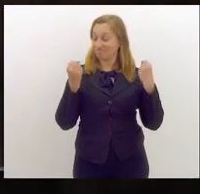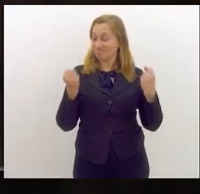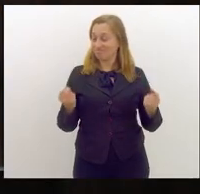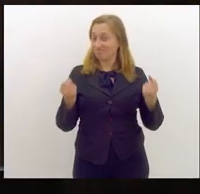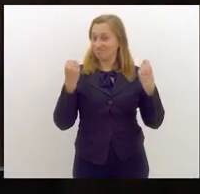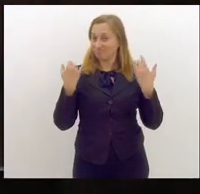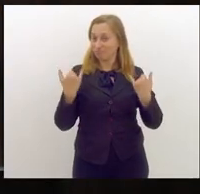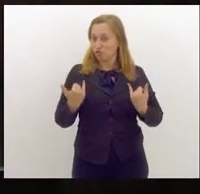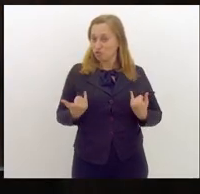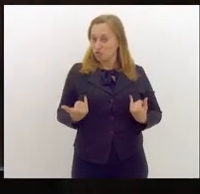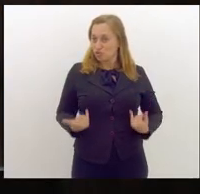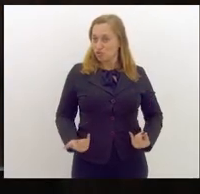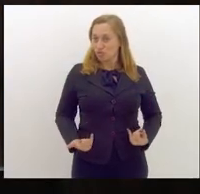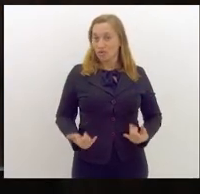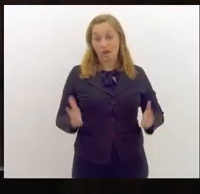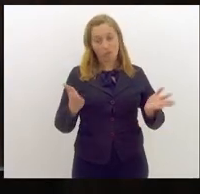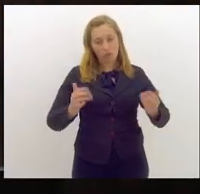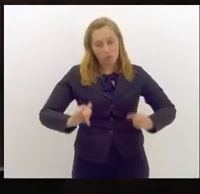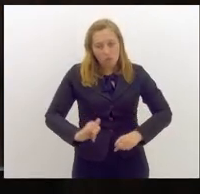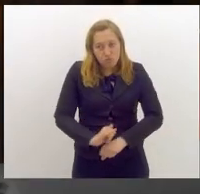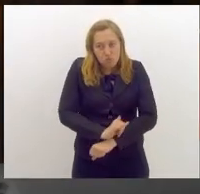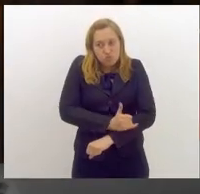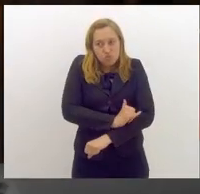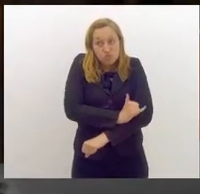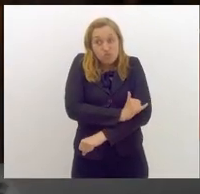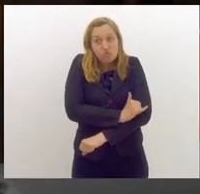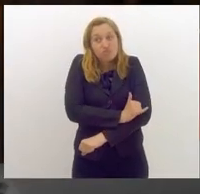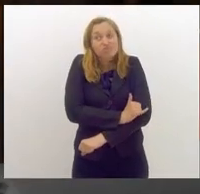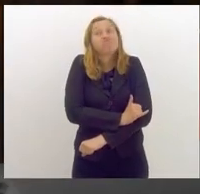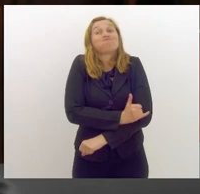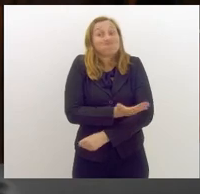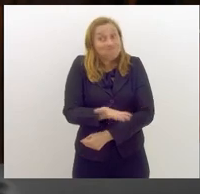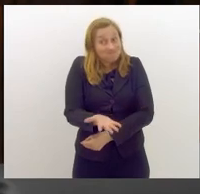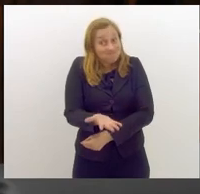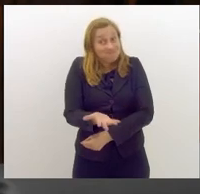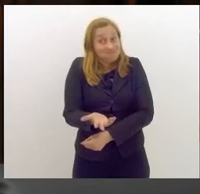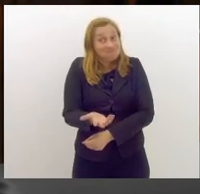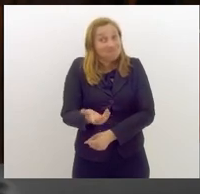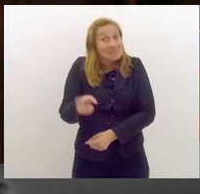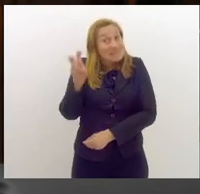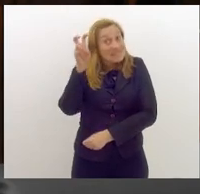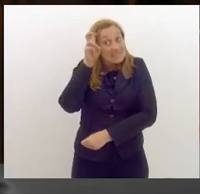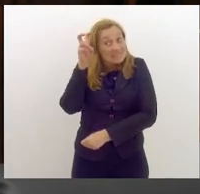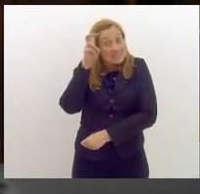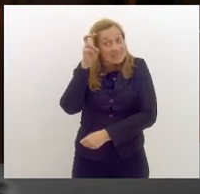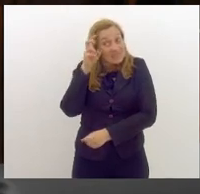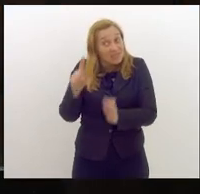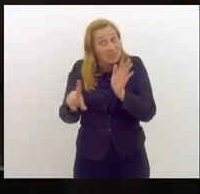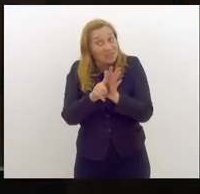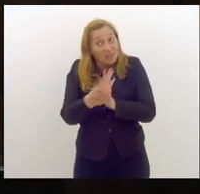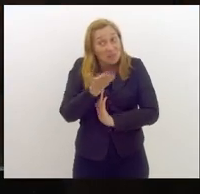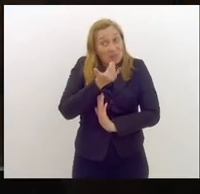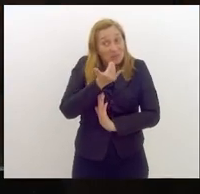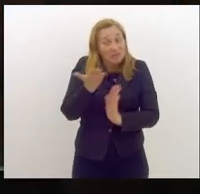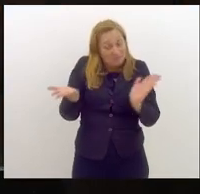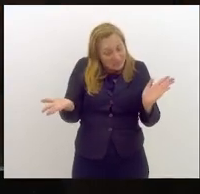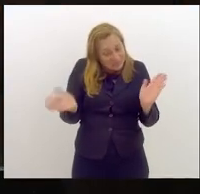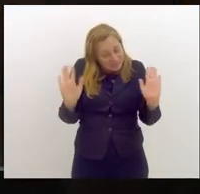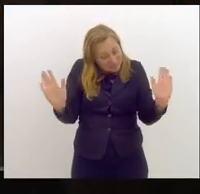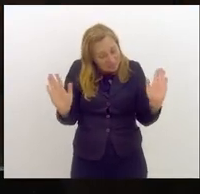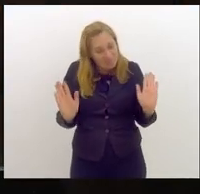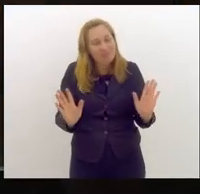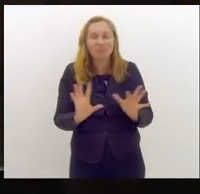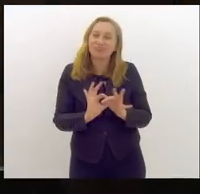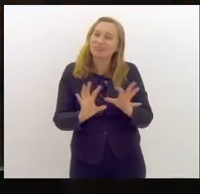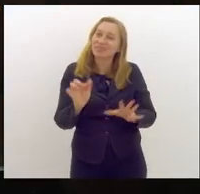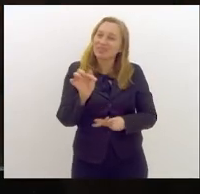corpo esbelto Tamar robusto agora função da quinta-feira com lei Mas que o senhor